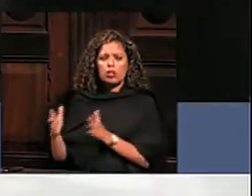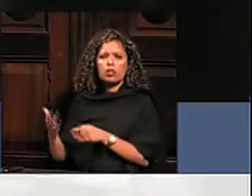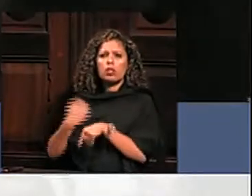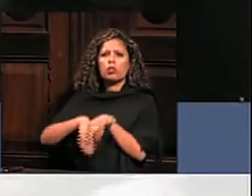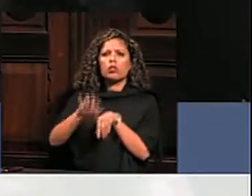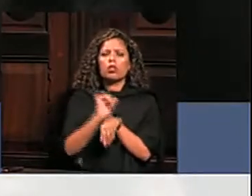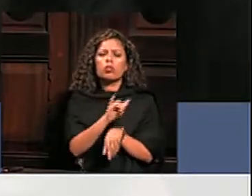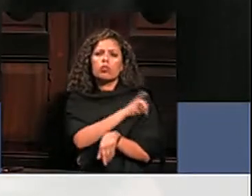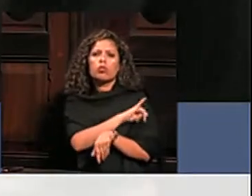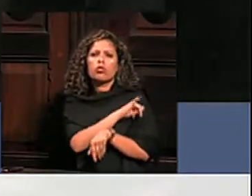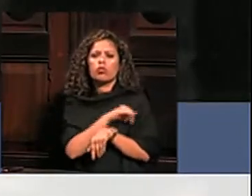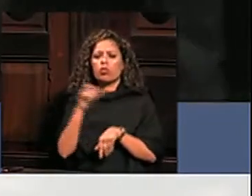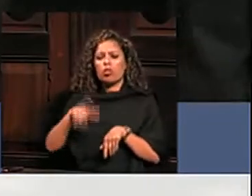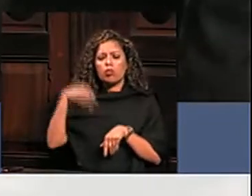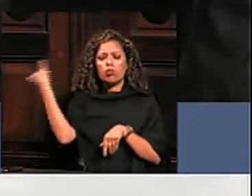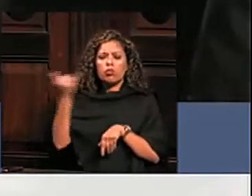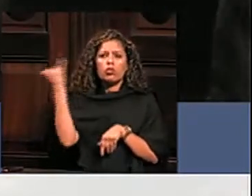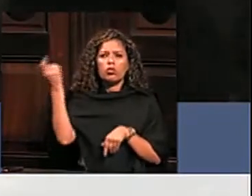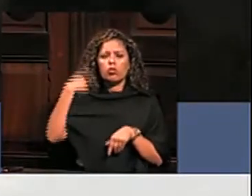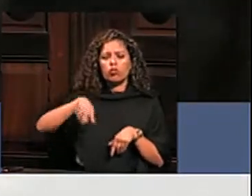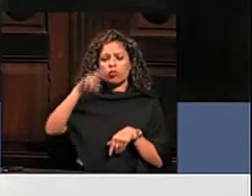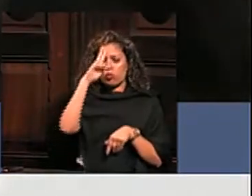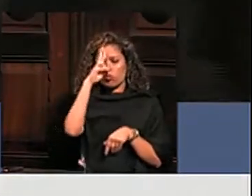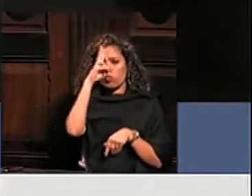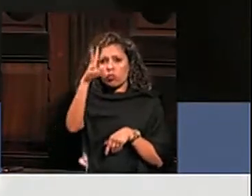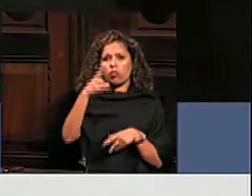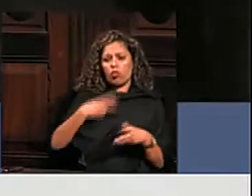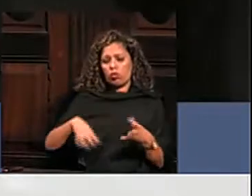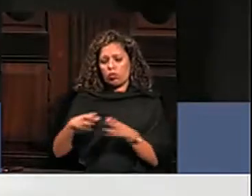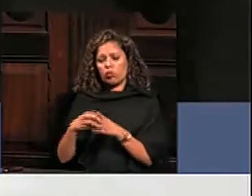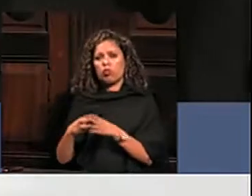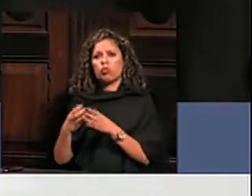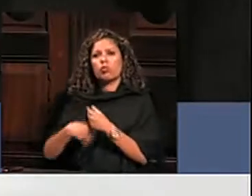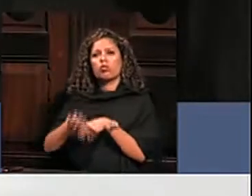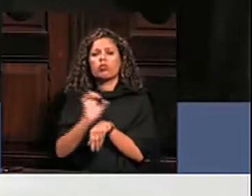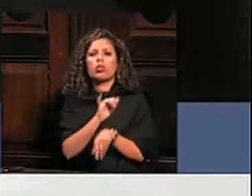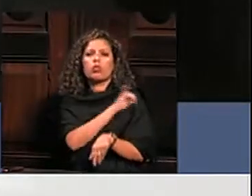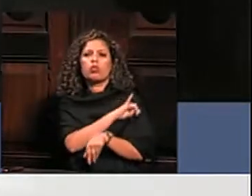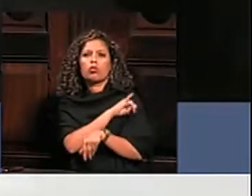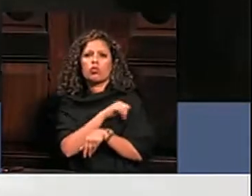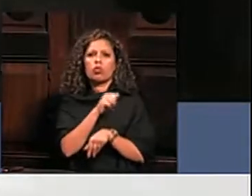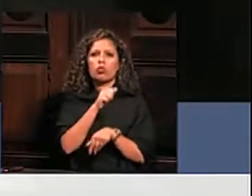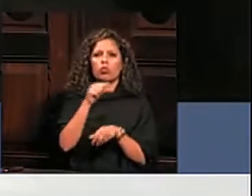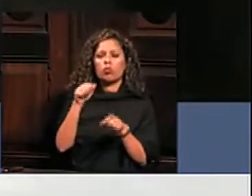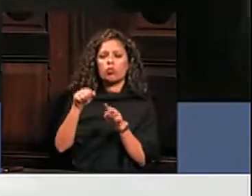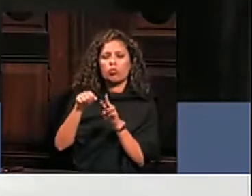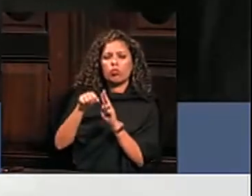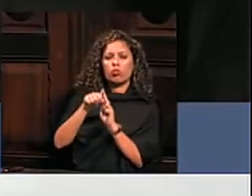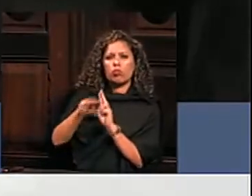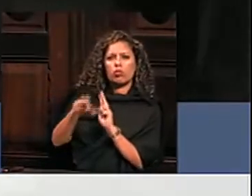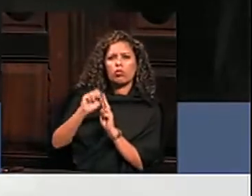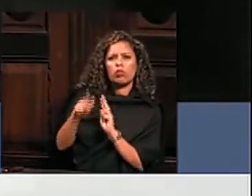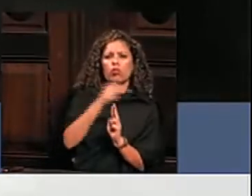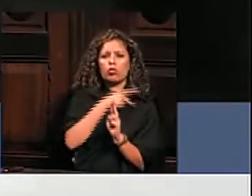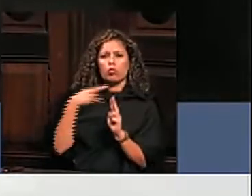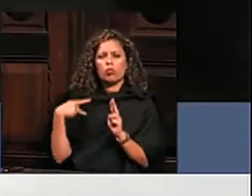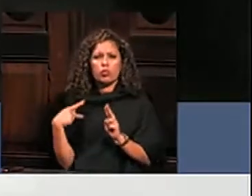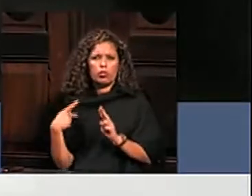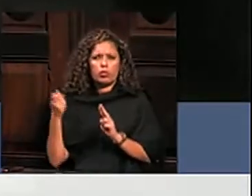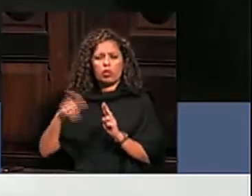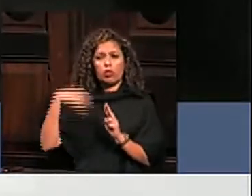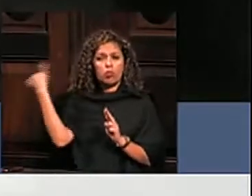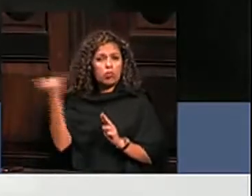muito importante fortalecer as carreiras de Estado no serviço público, é muito importante fortalecer